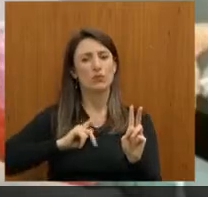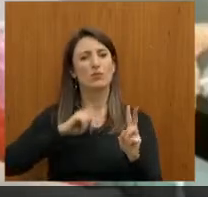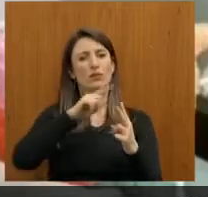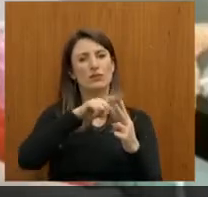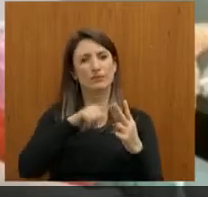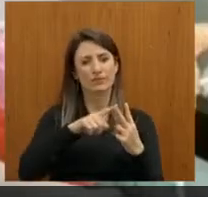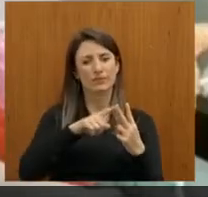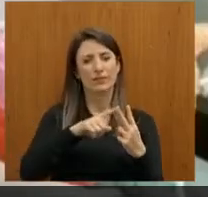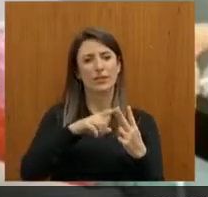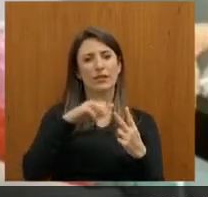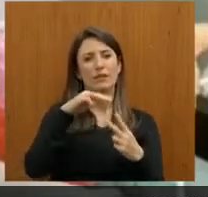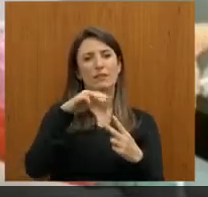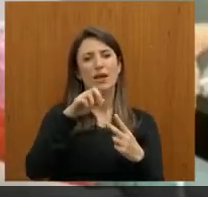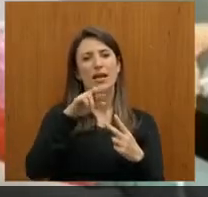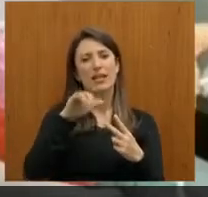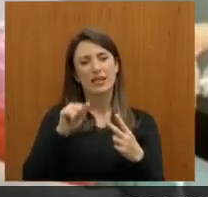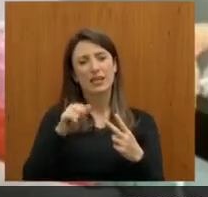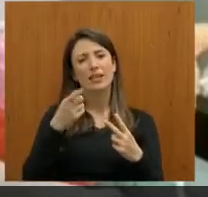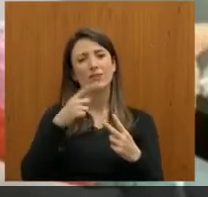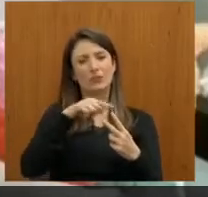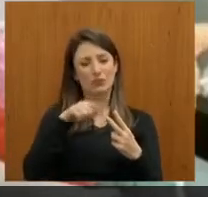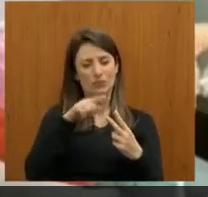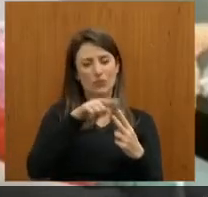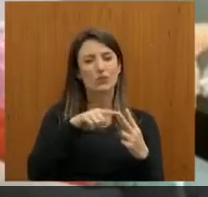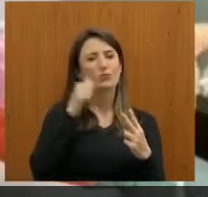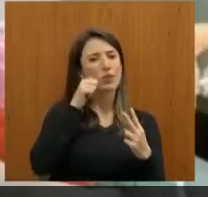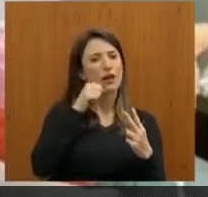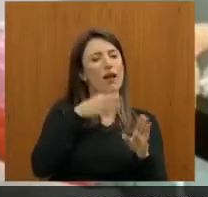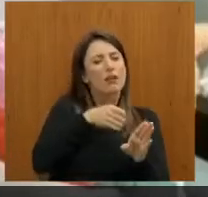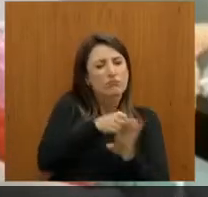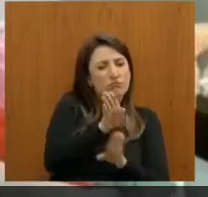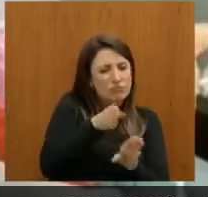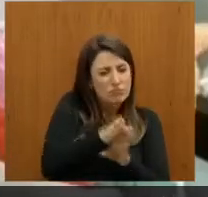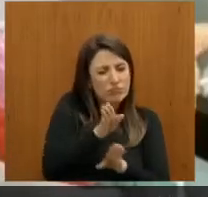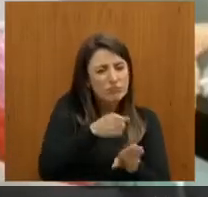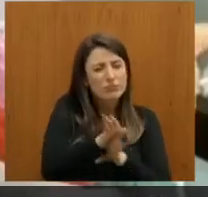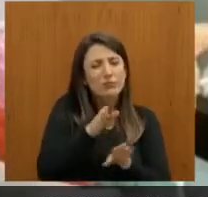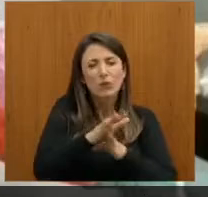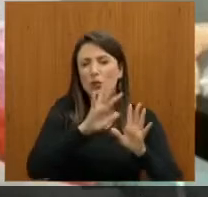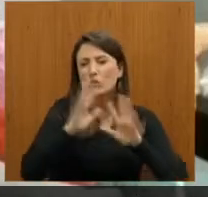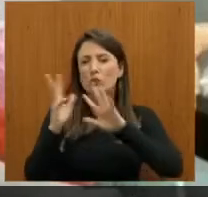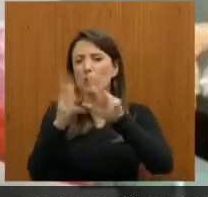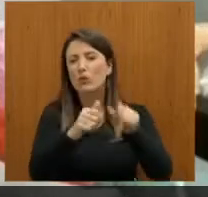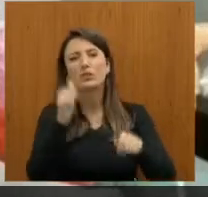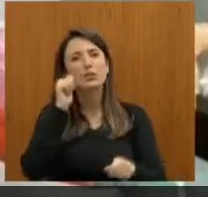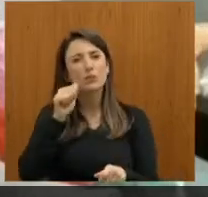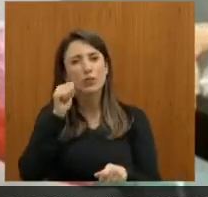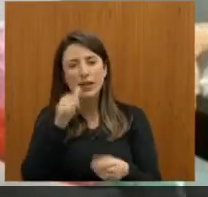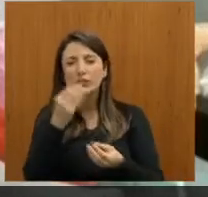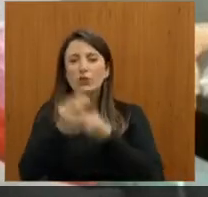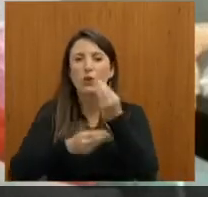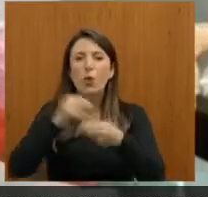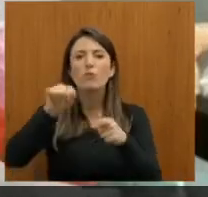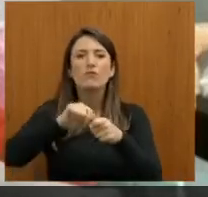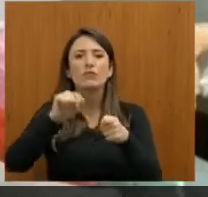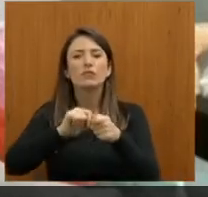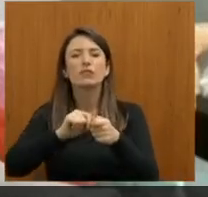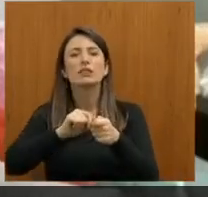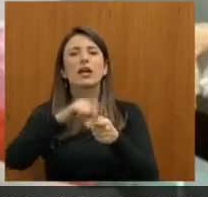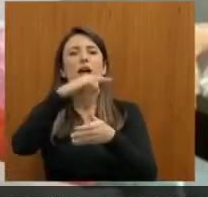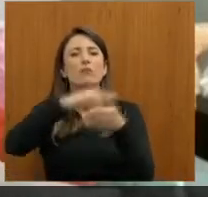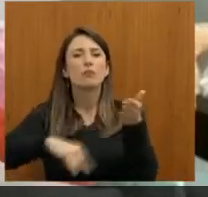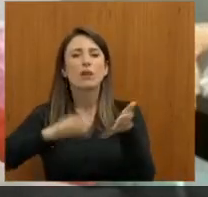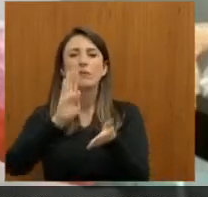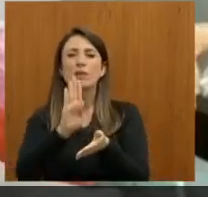Maria Helena Campos elas influenciam essas mulheres né sobre os Como registrar o boletim de ocorrência